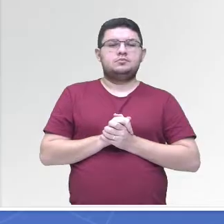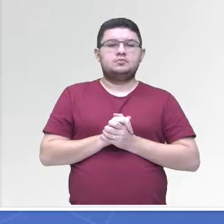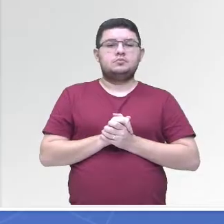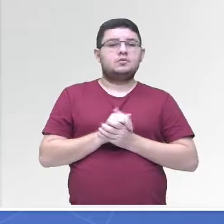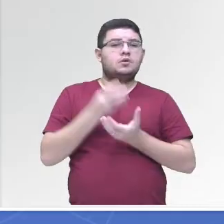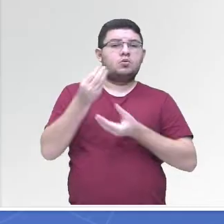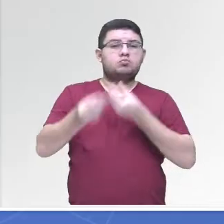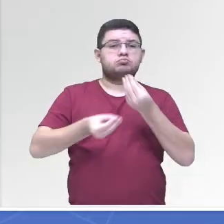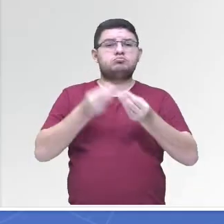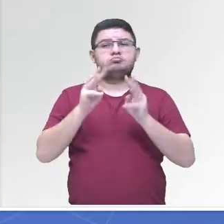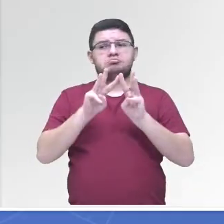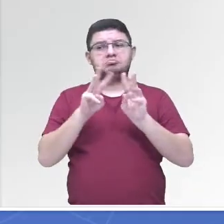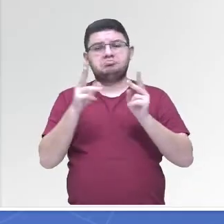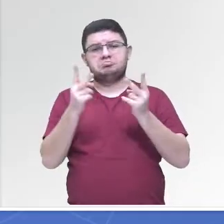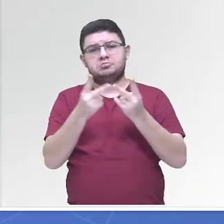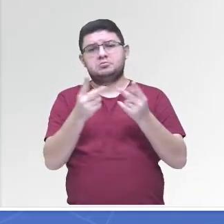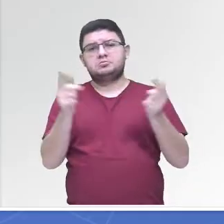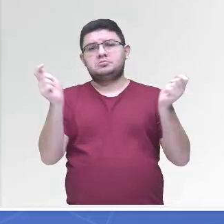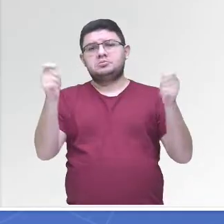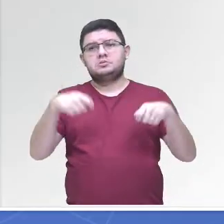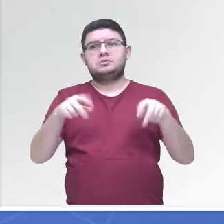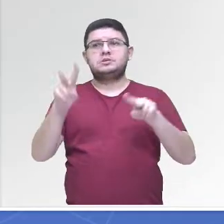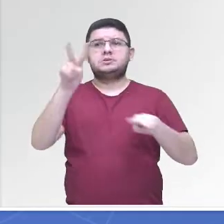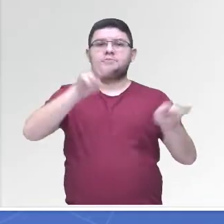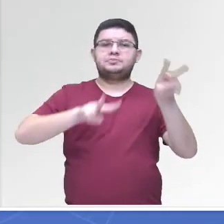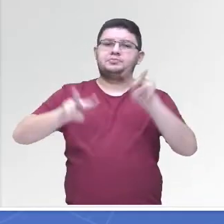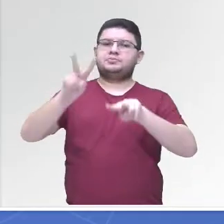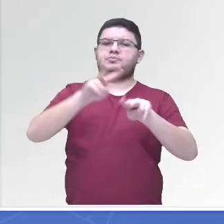matéria pode se apresentar na natureza, tá bom, gente?